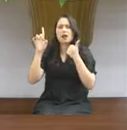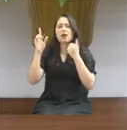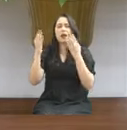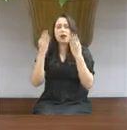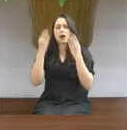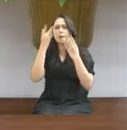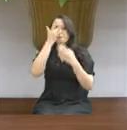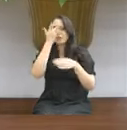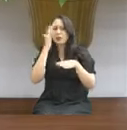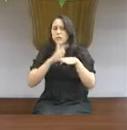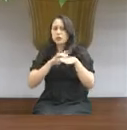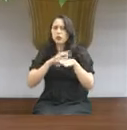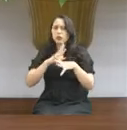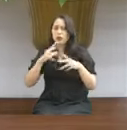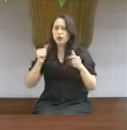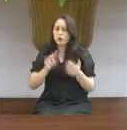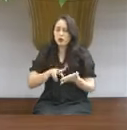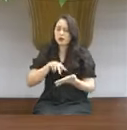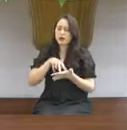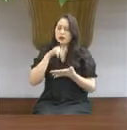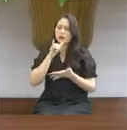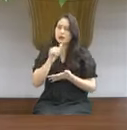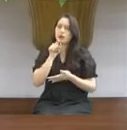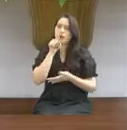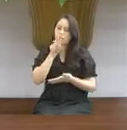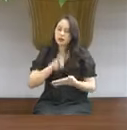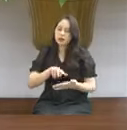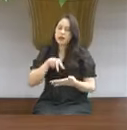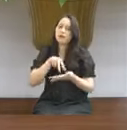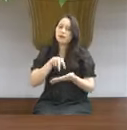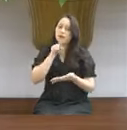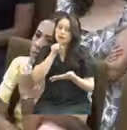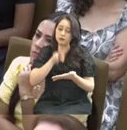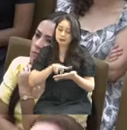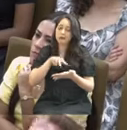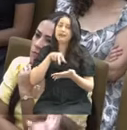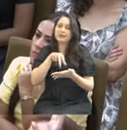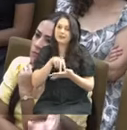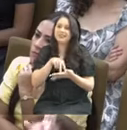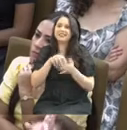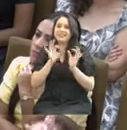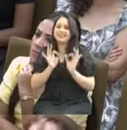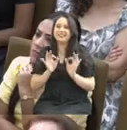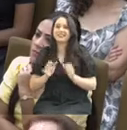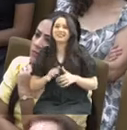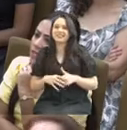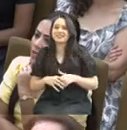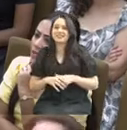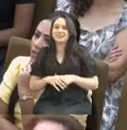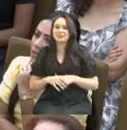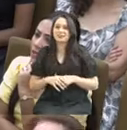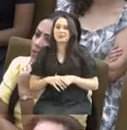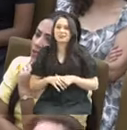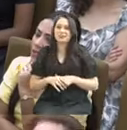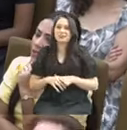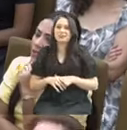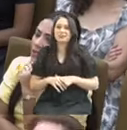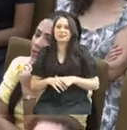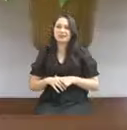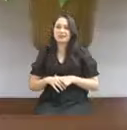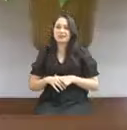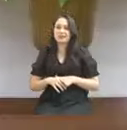está aqui dizendo: levanta, e você vai levantar em nome de Jesus. Reaja!